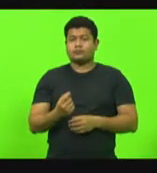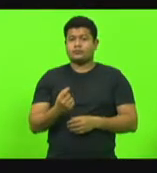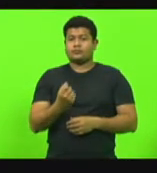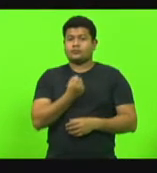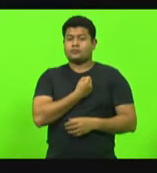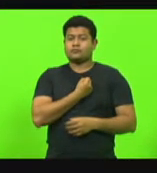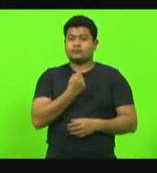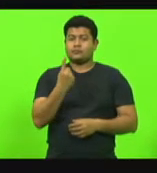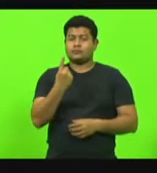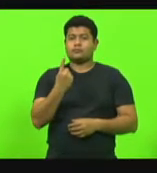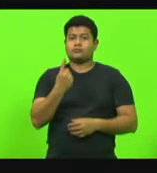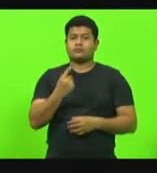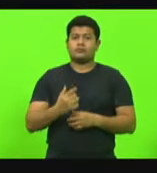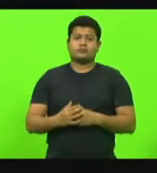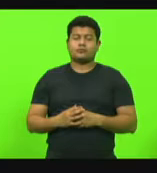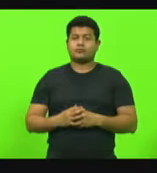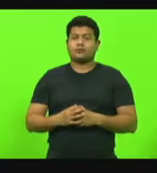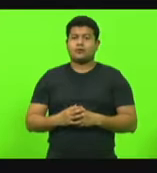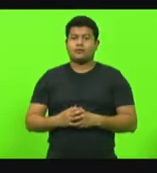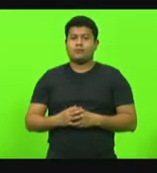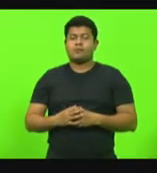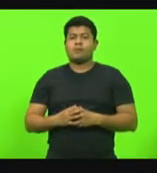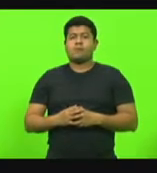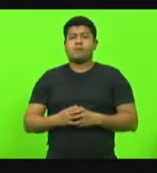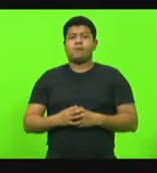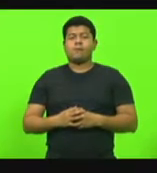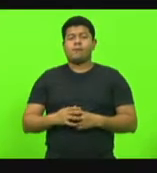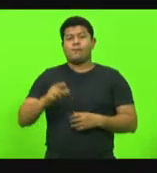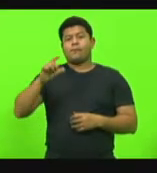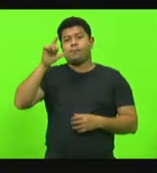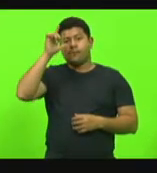Voto 1, presidente. Como vota deputado Laércio Schuster?